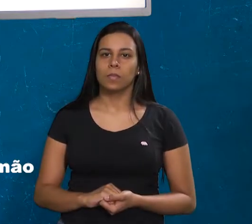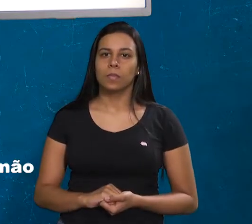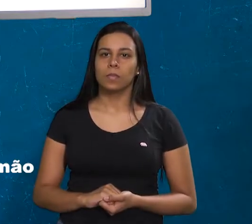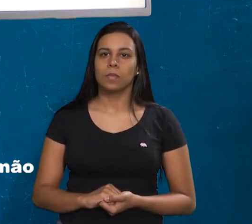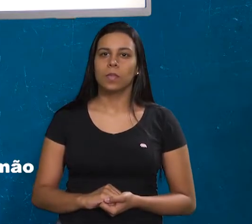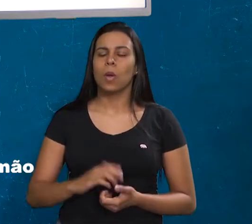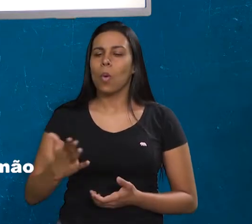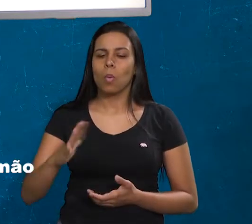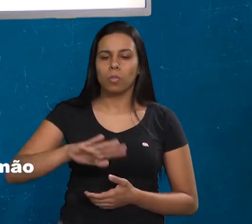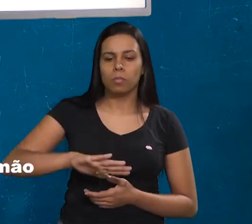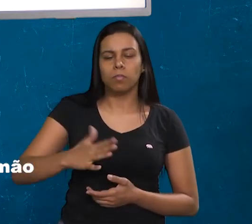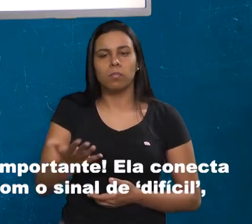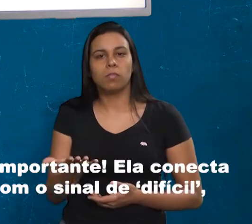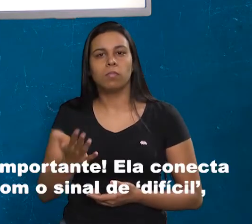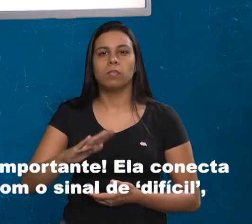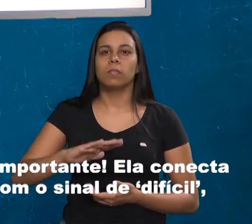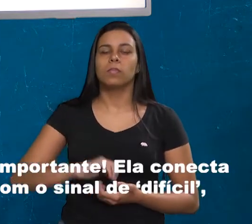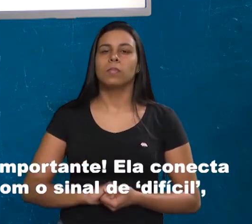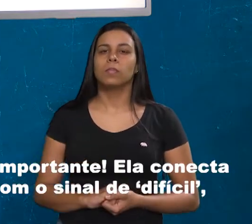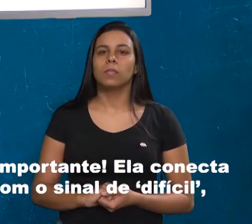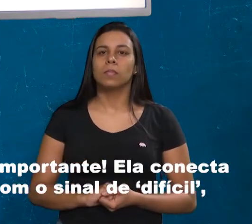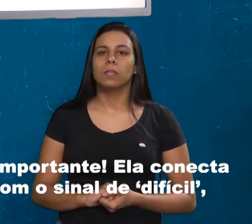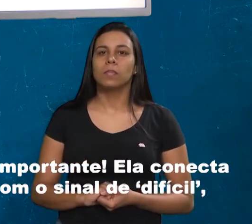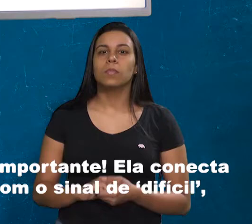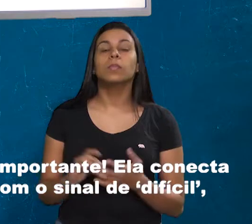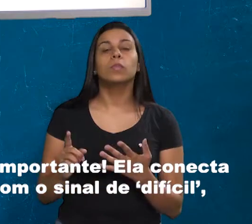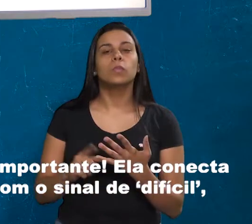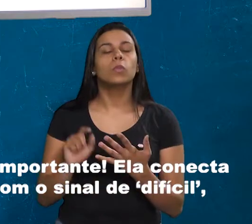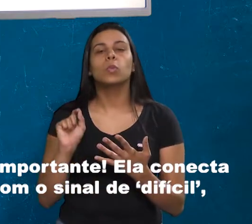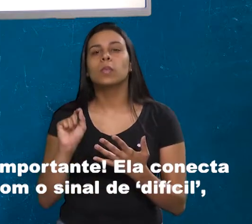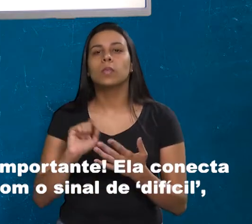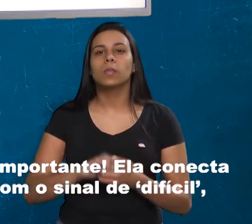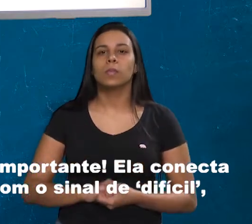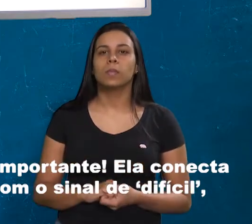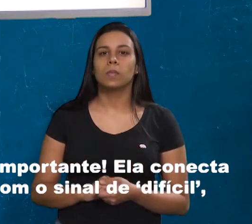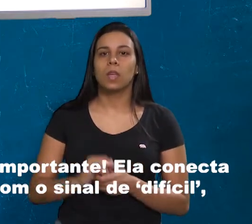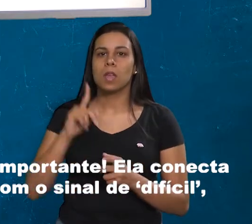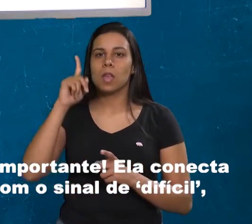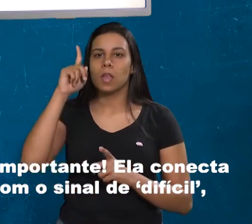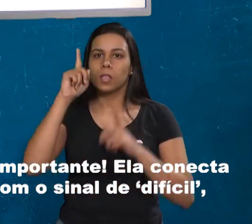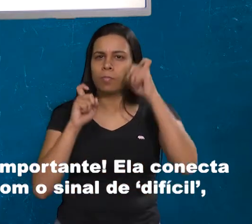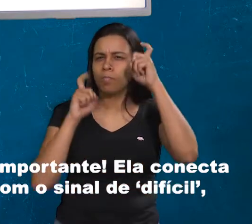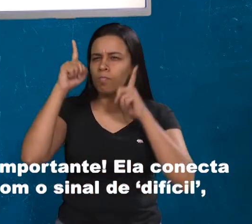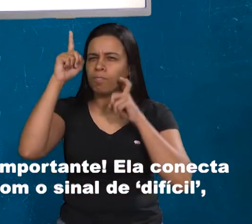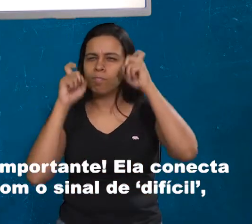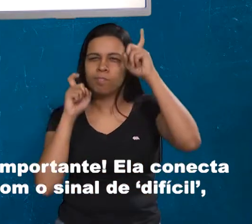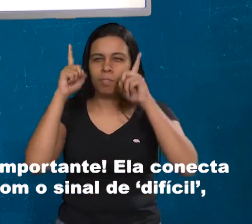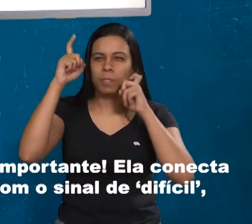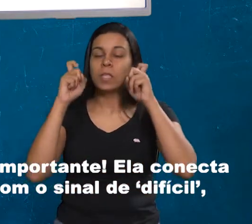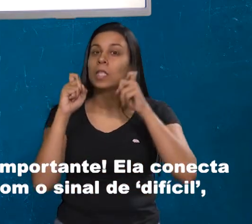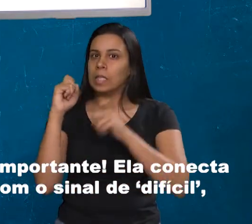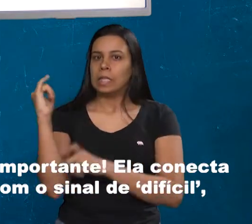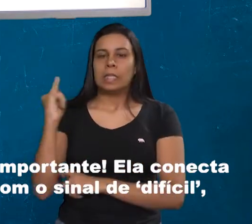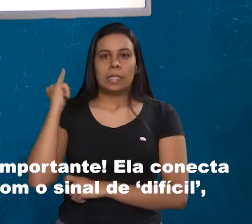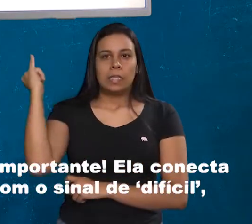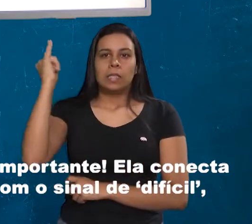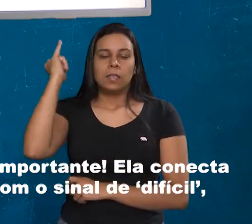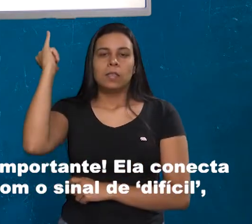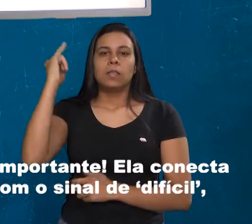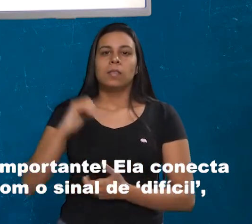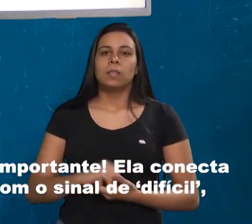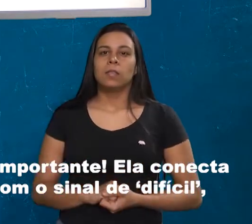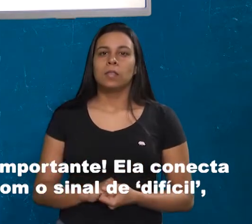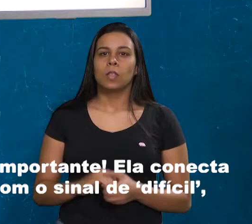onde ela está direcionada. E o último parâmetro é a expressão facial, olha aí. Muito importante, ela